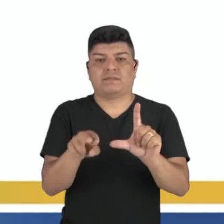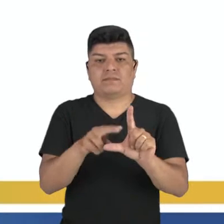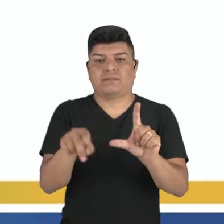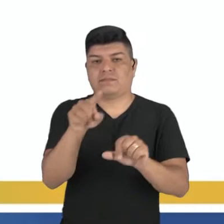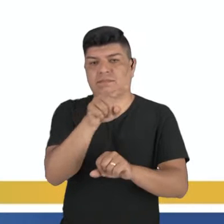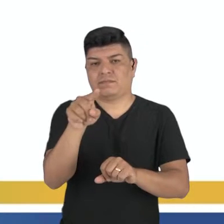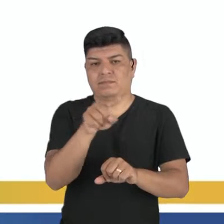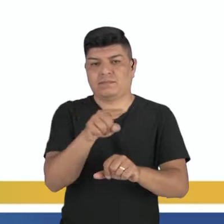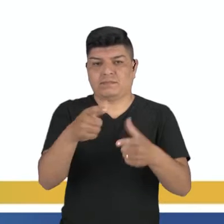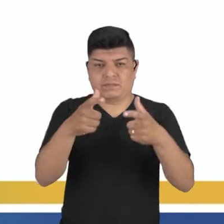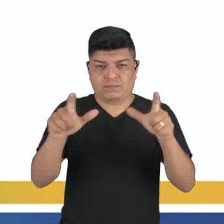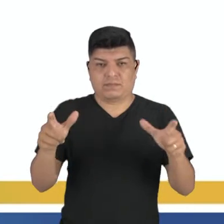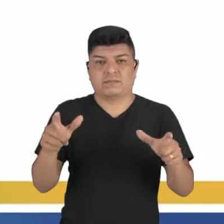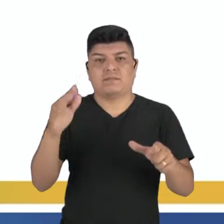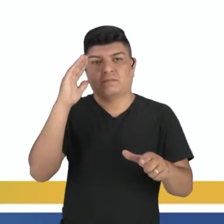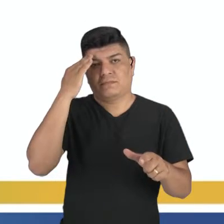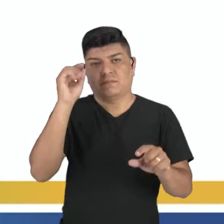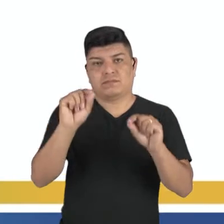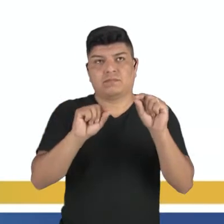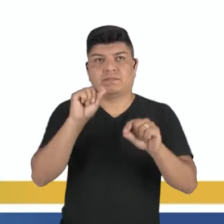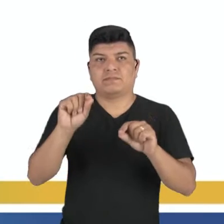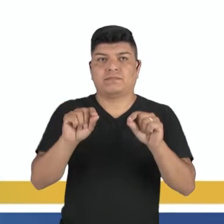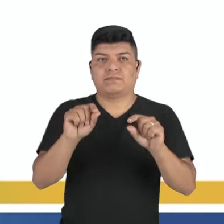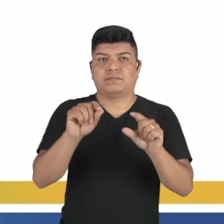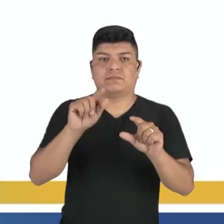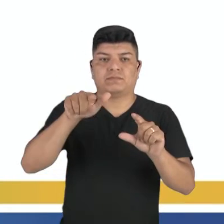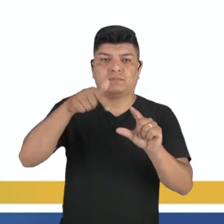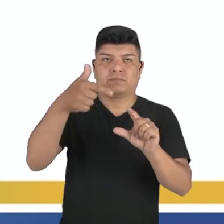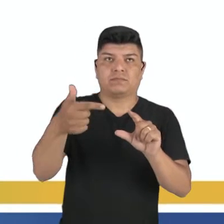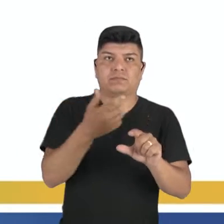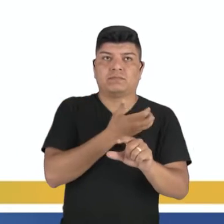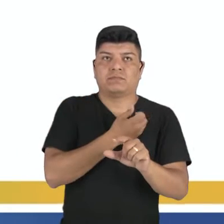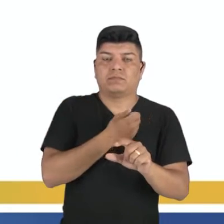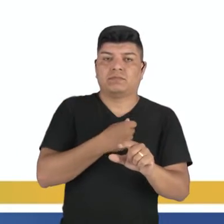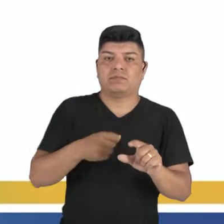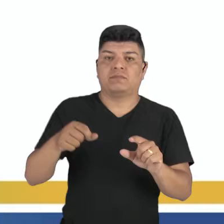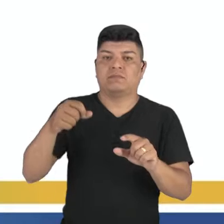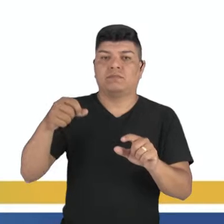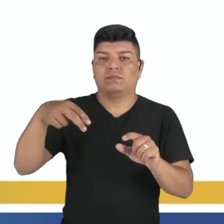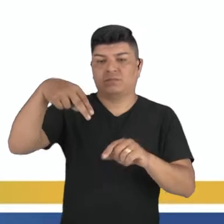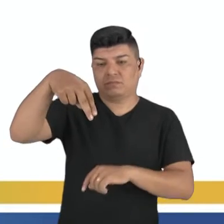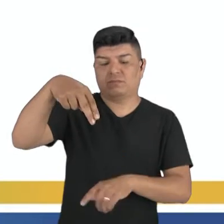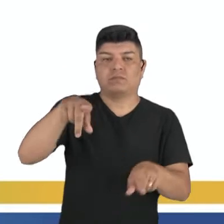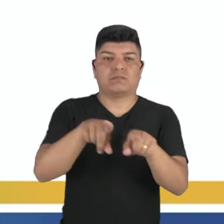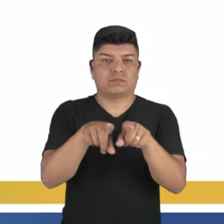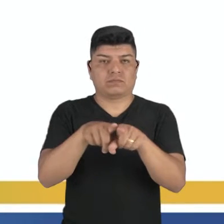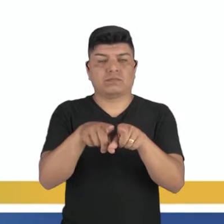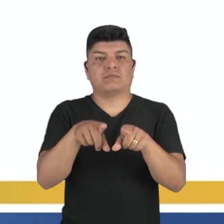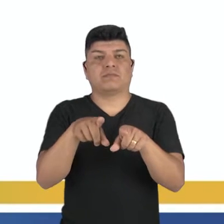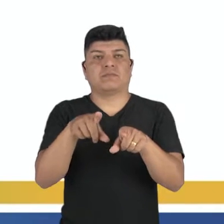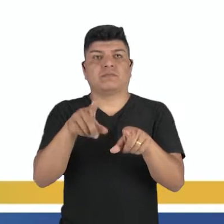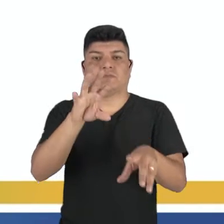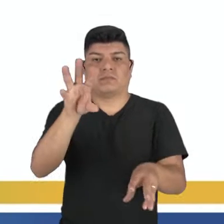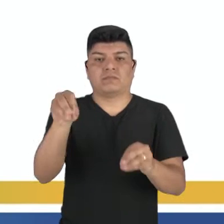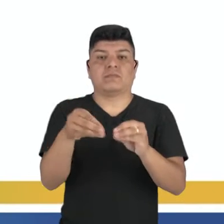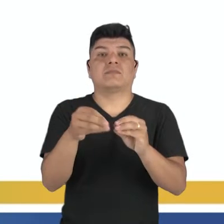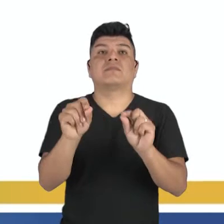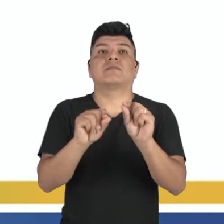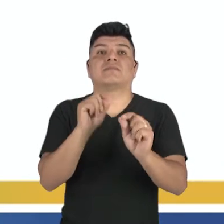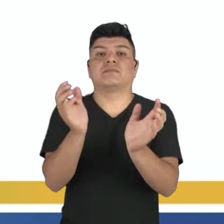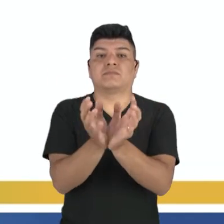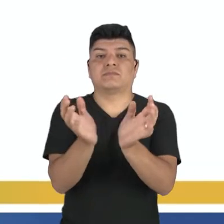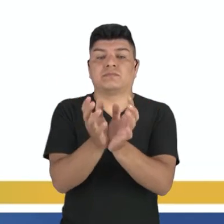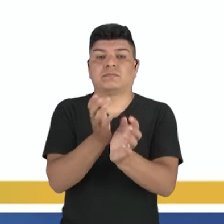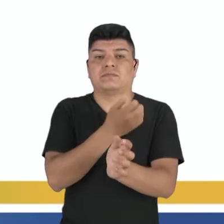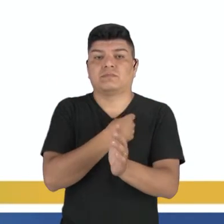em maiúsculo, que compreende, além dos elementos aí dos números naturais, também integra esse conjunto aí os